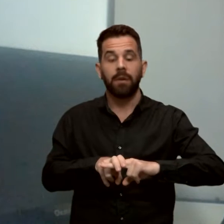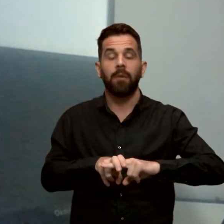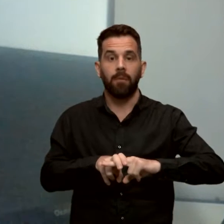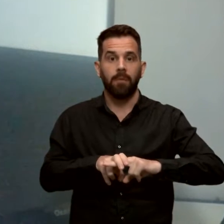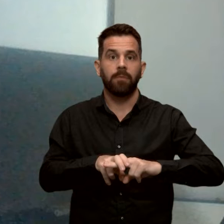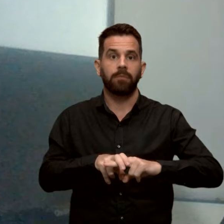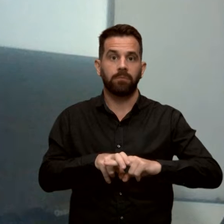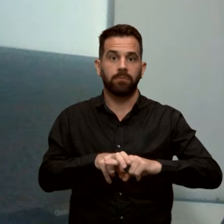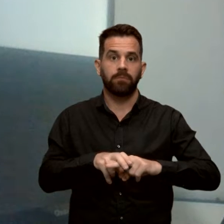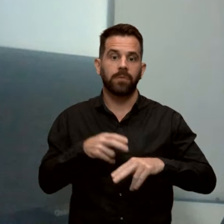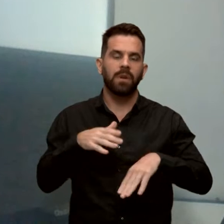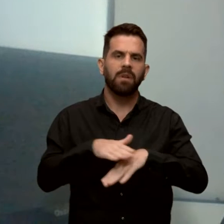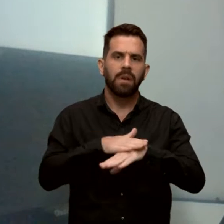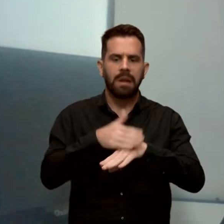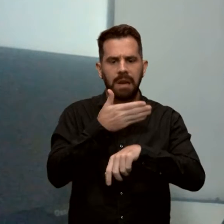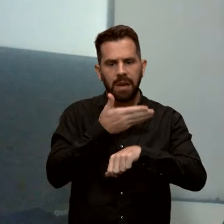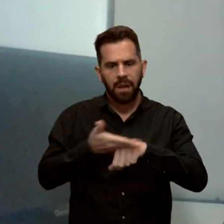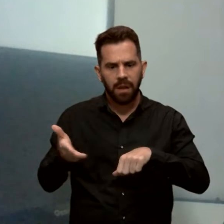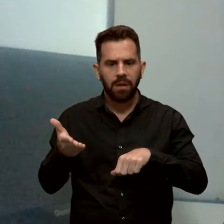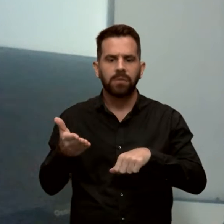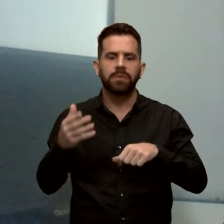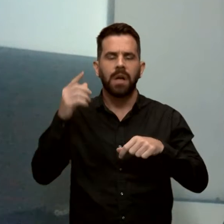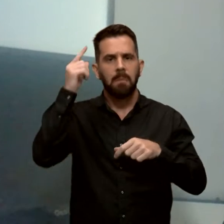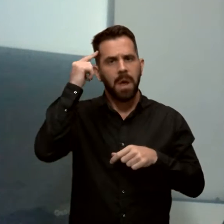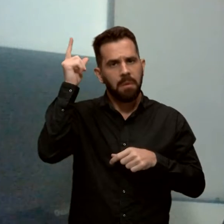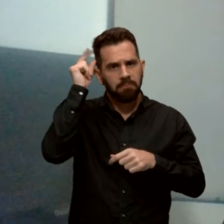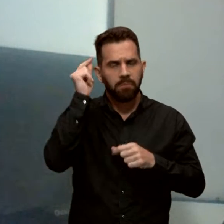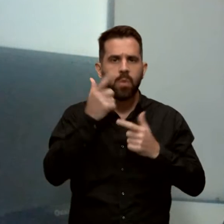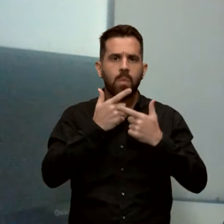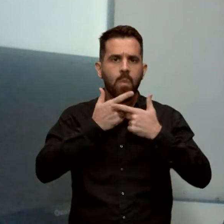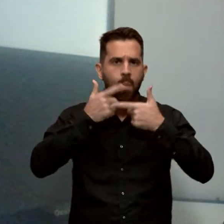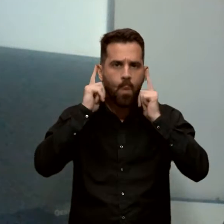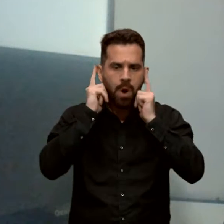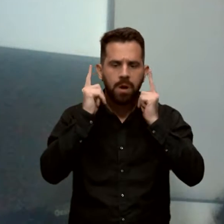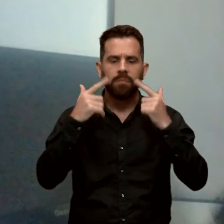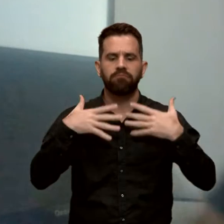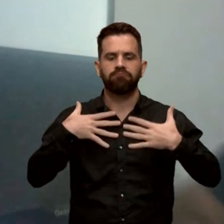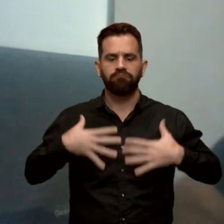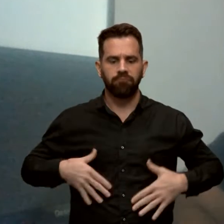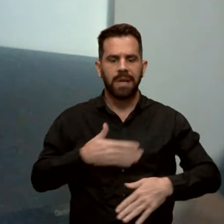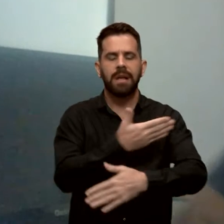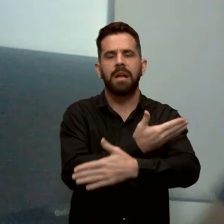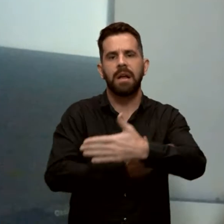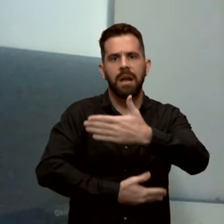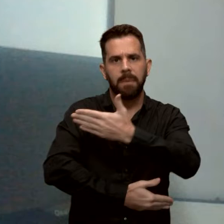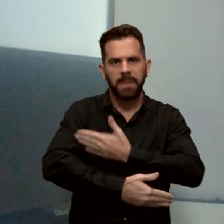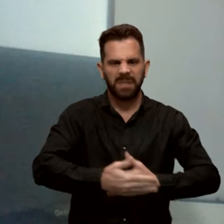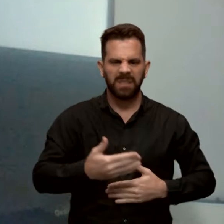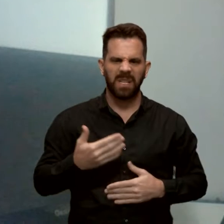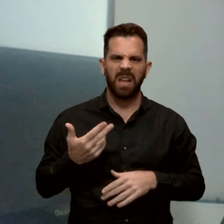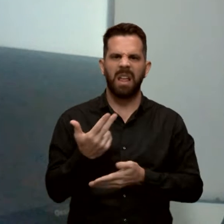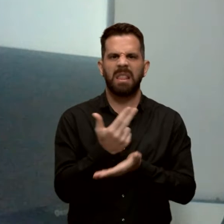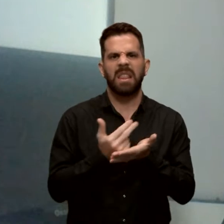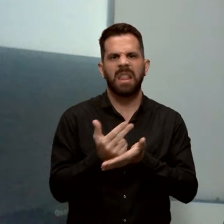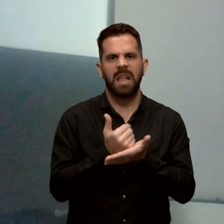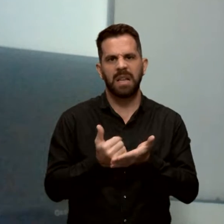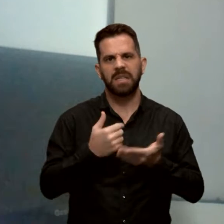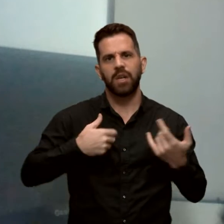tenho pele clara, cabelos curtos, sem barba, sem bigode, estou com uma camiseta, um desenho de uma